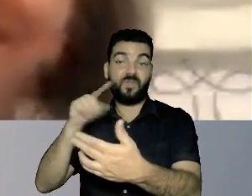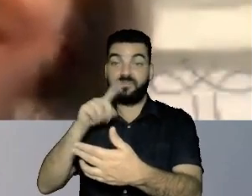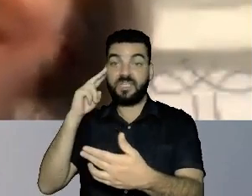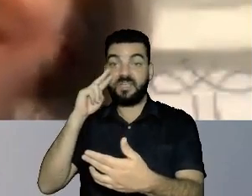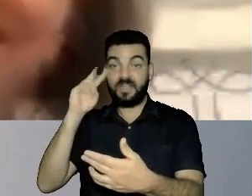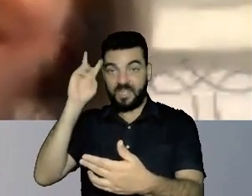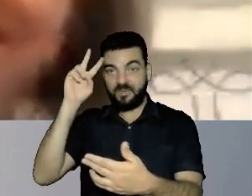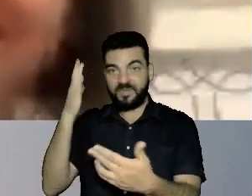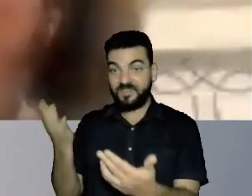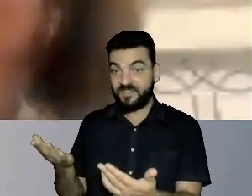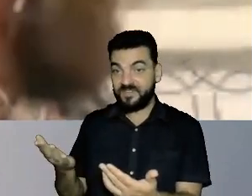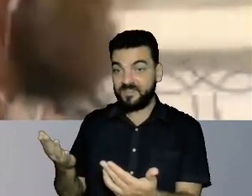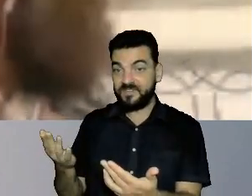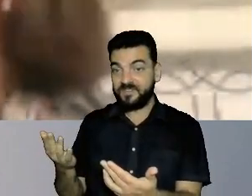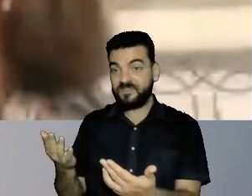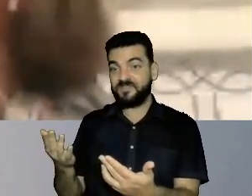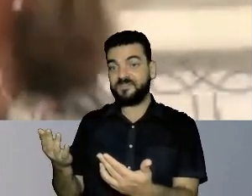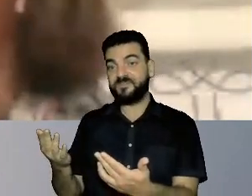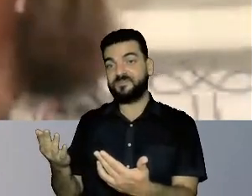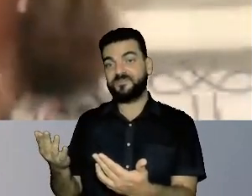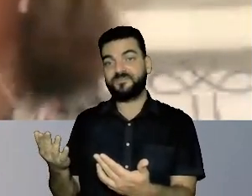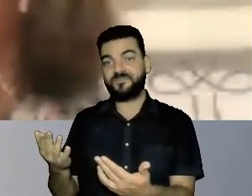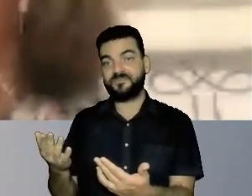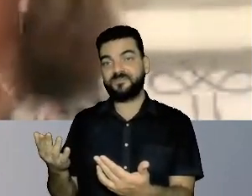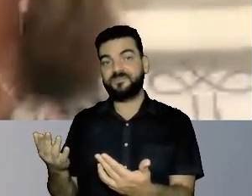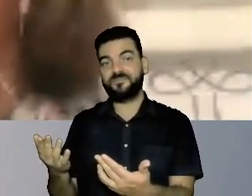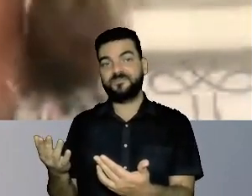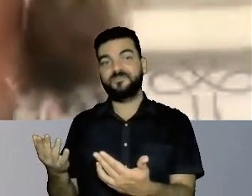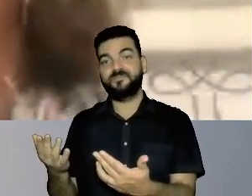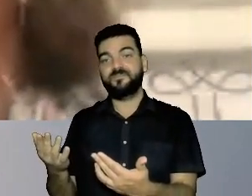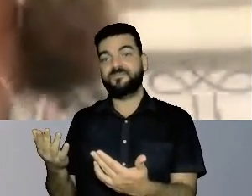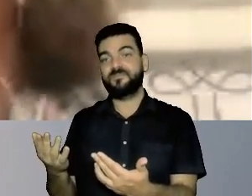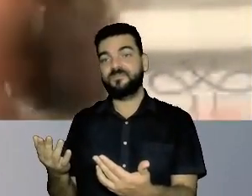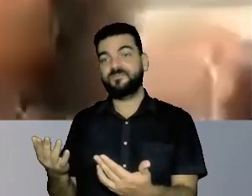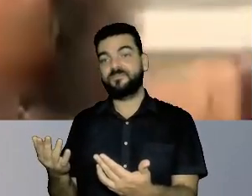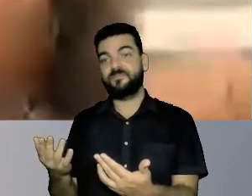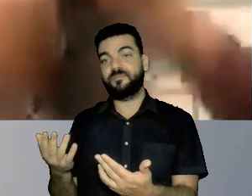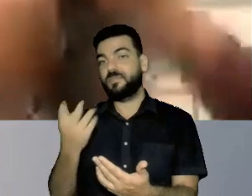sempre pintados, como a gente vê em outros casos,